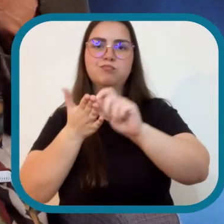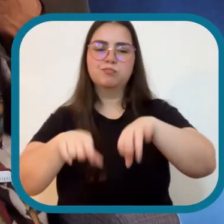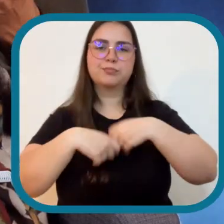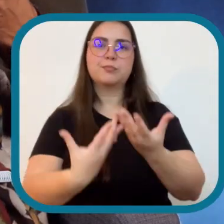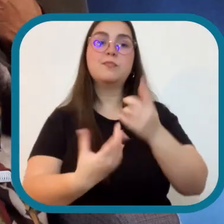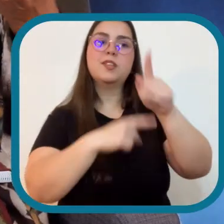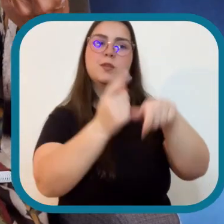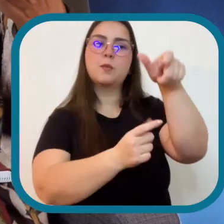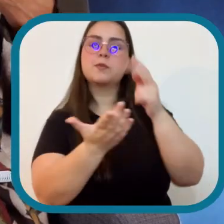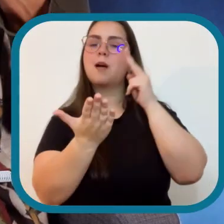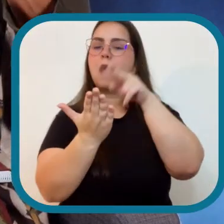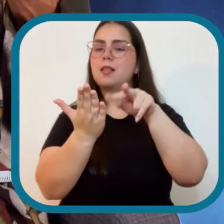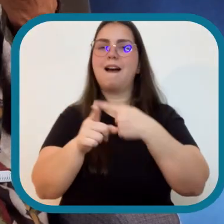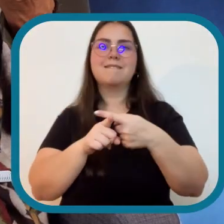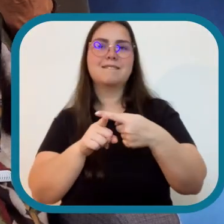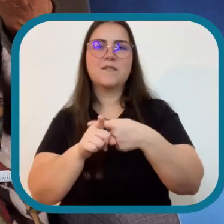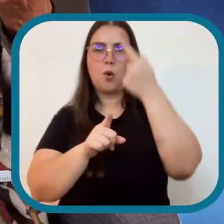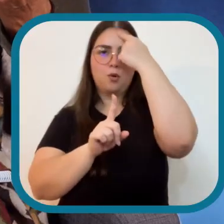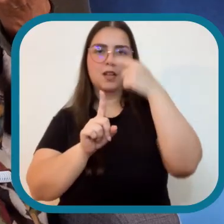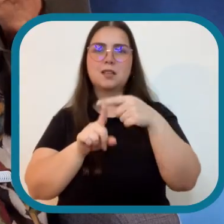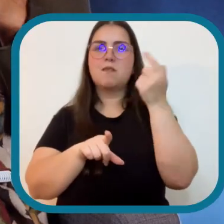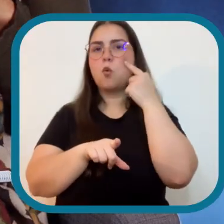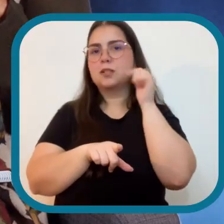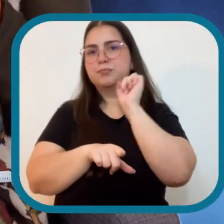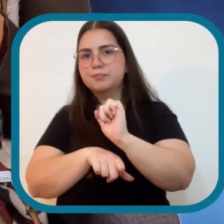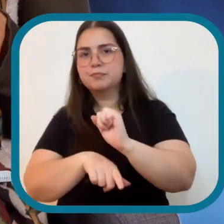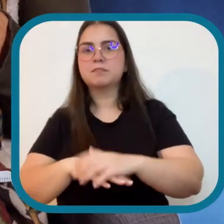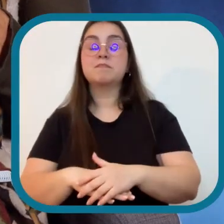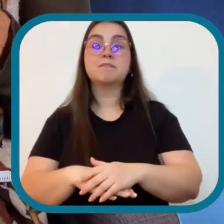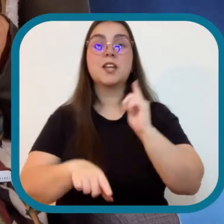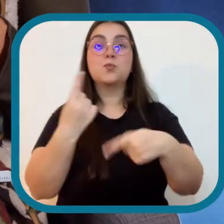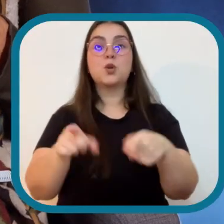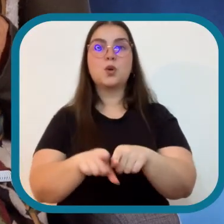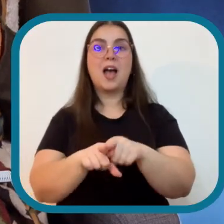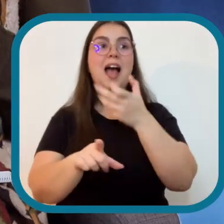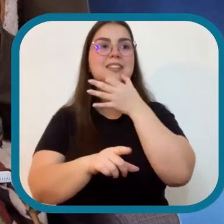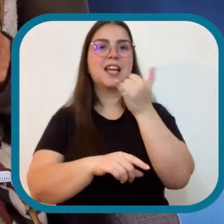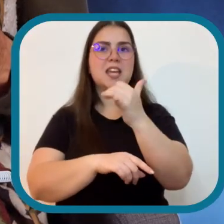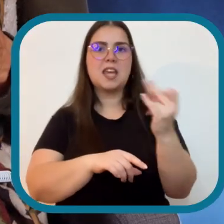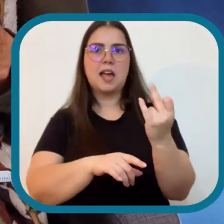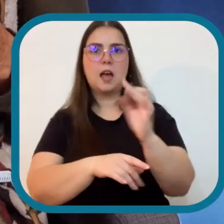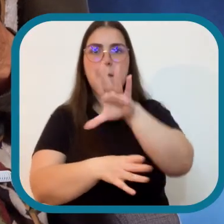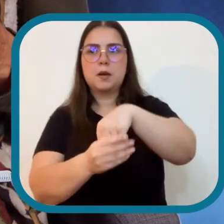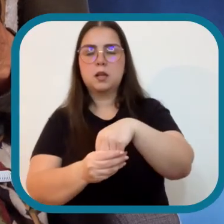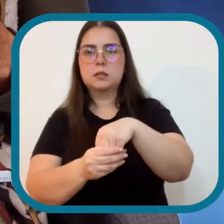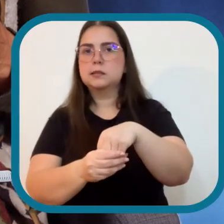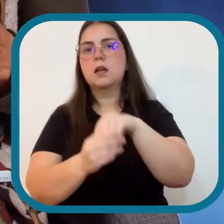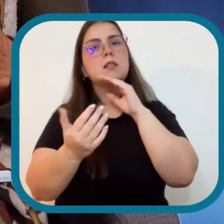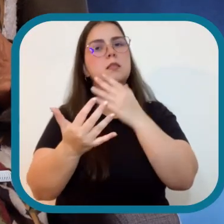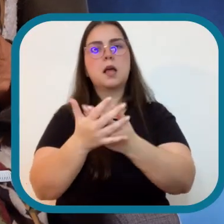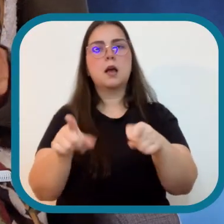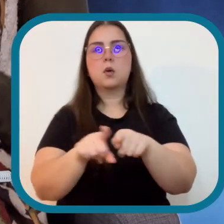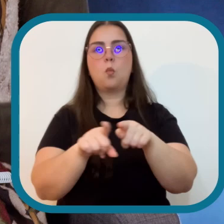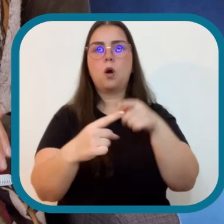que lê com interesse de conhecer a mente desse autor. E quando metemos a inteligência artificial pelo meio, estamos a estragar esse encontro, estamos